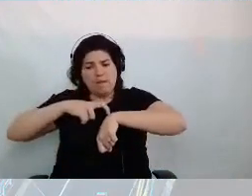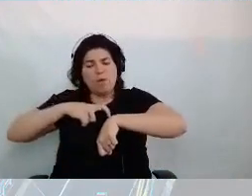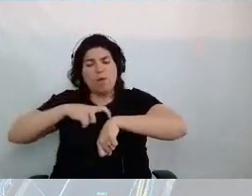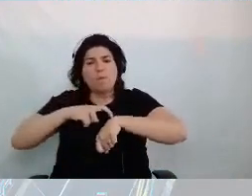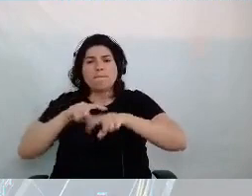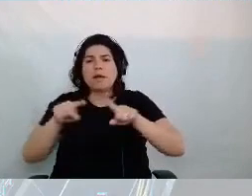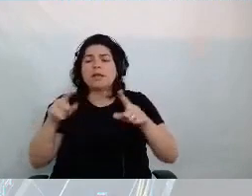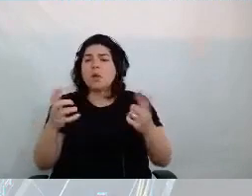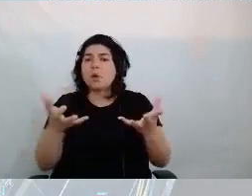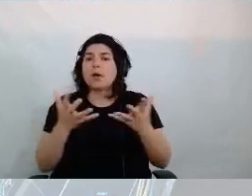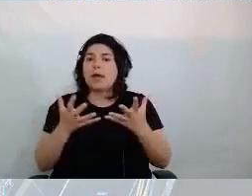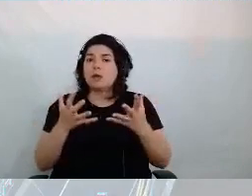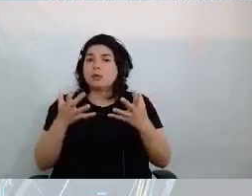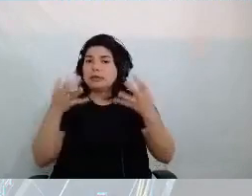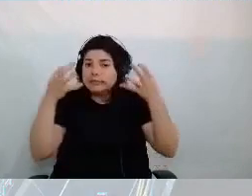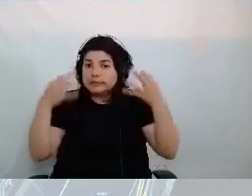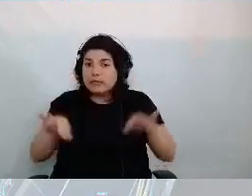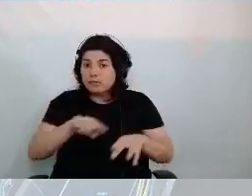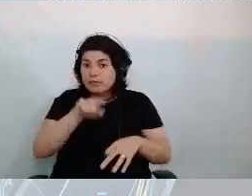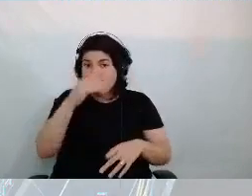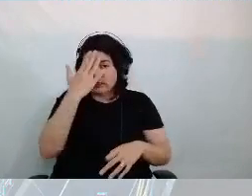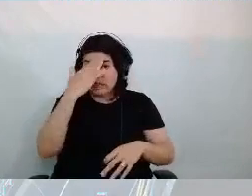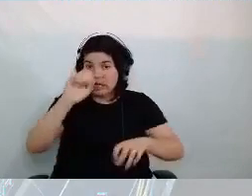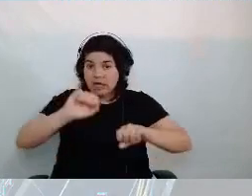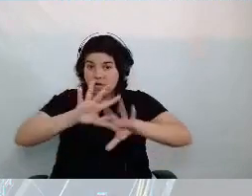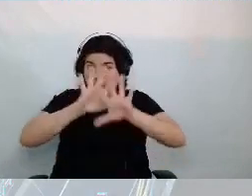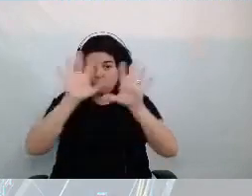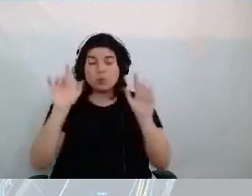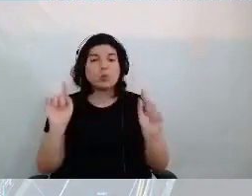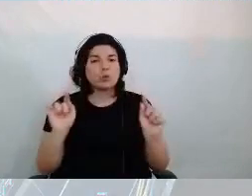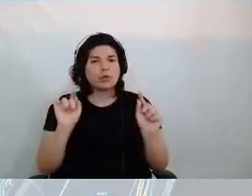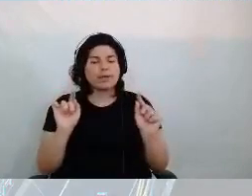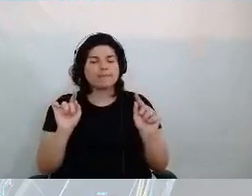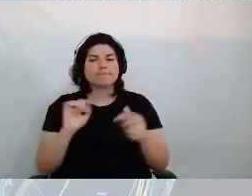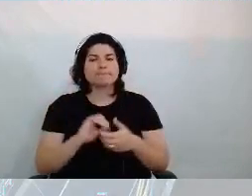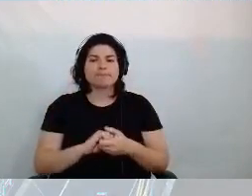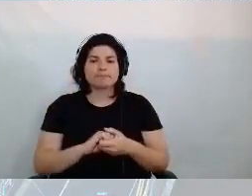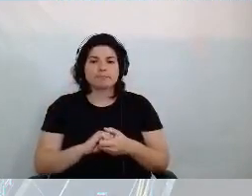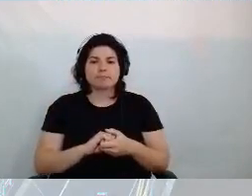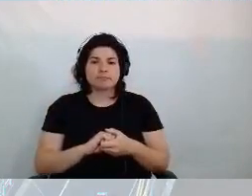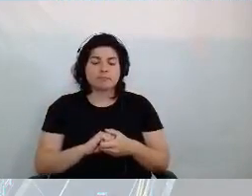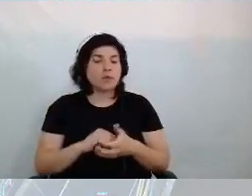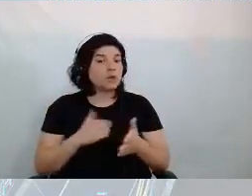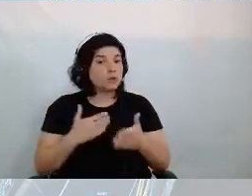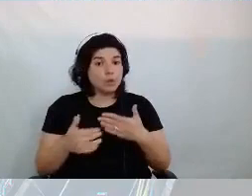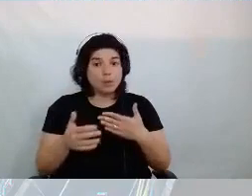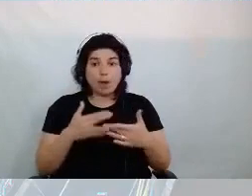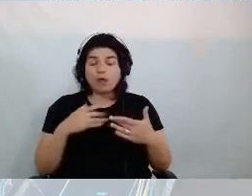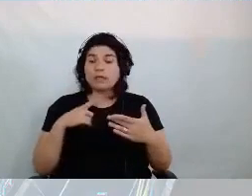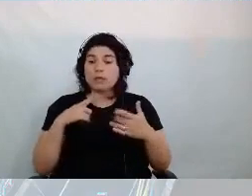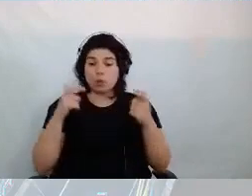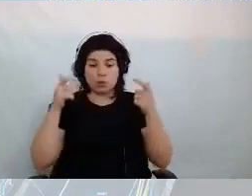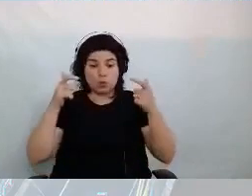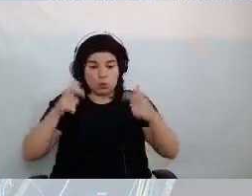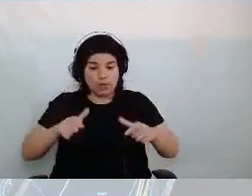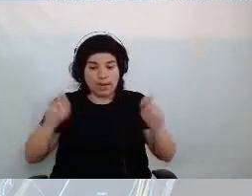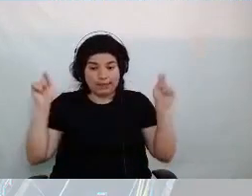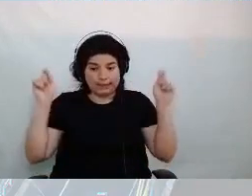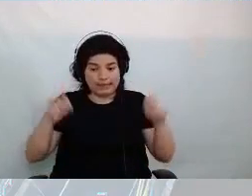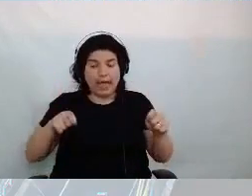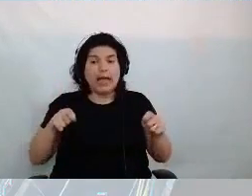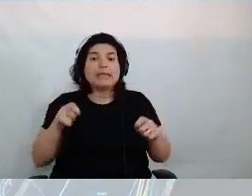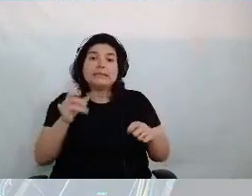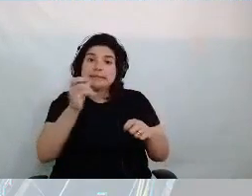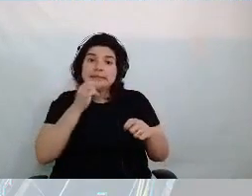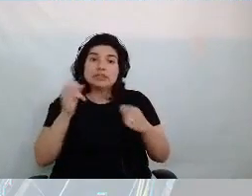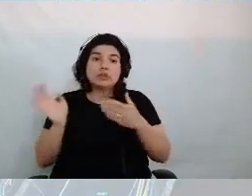deixar claro aqui para vocês, desmistificar, que mesmo que eu não tenha um ambiente do tamanho de produção, eu posso fazer um